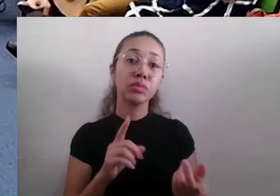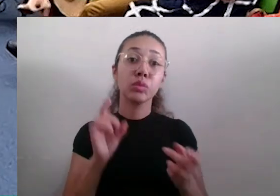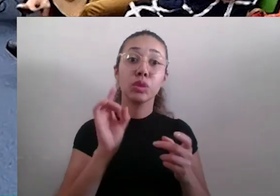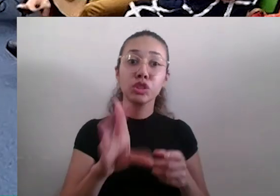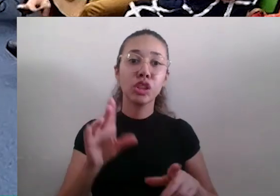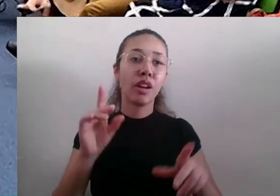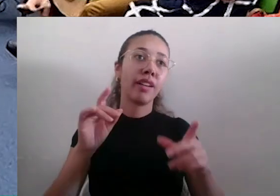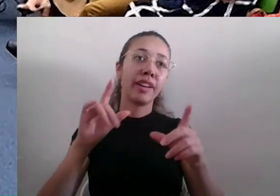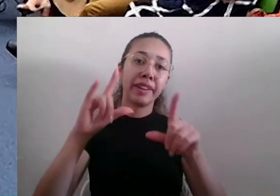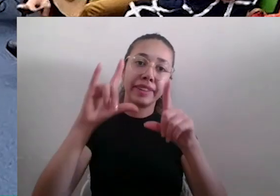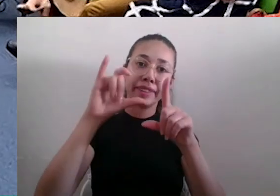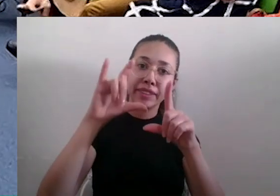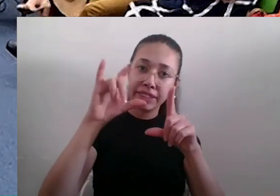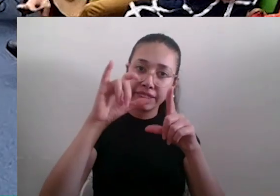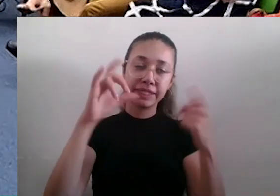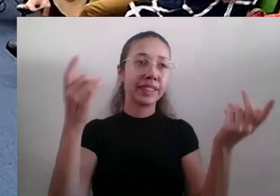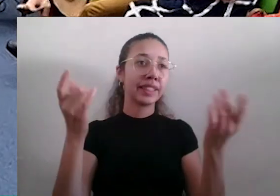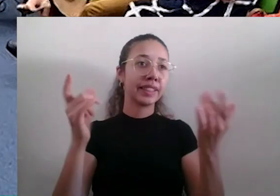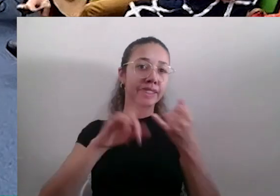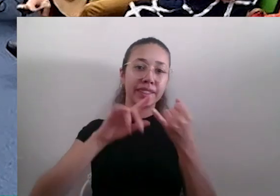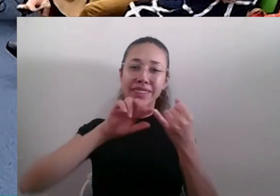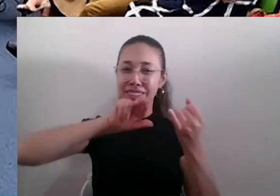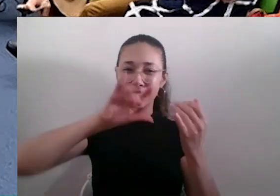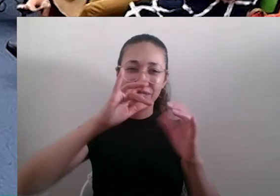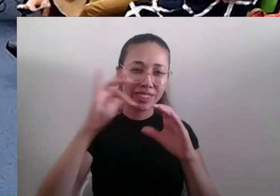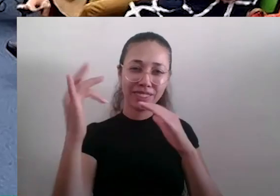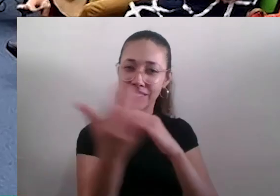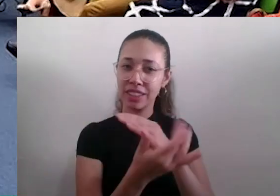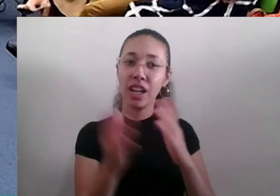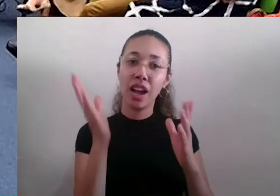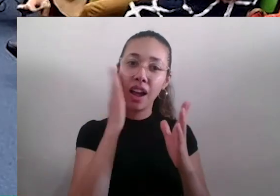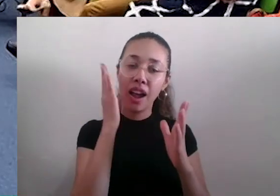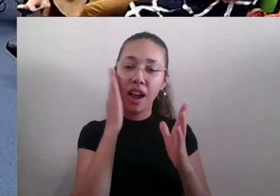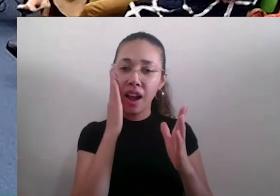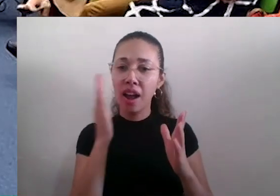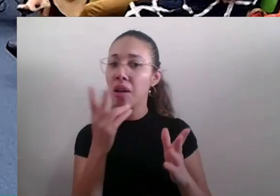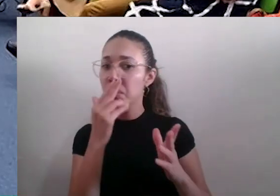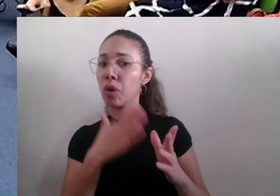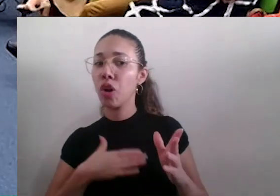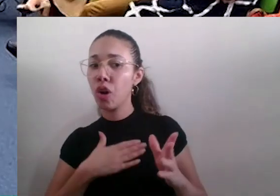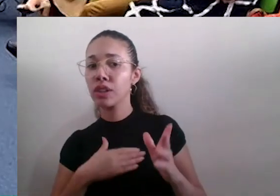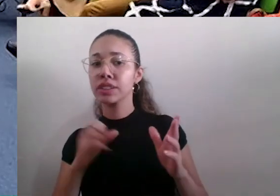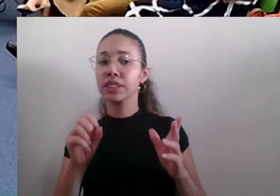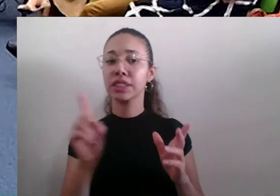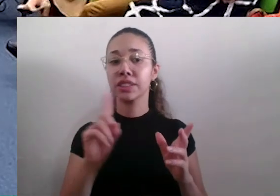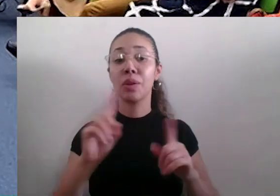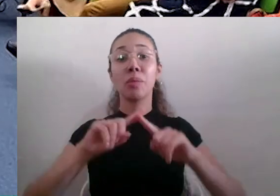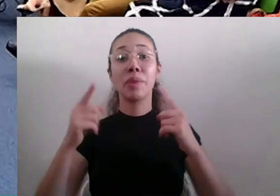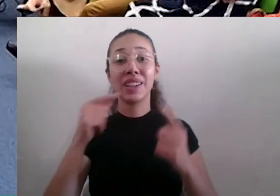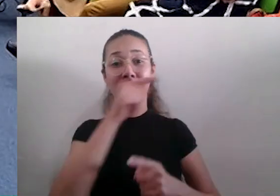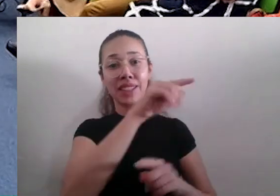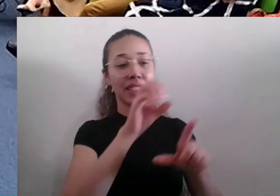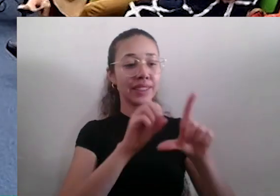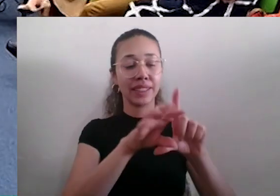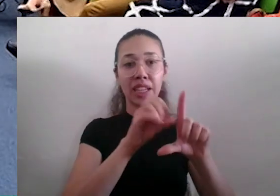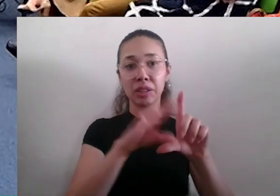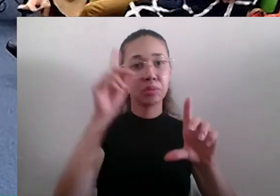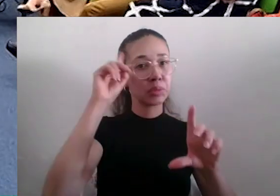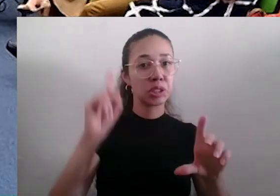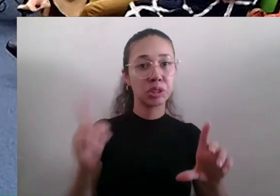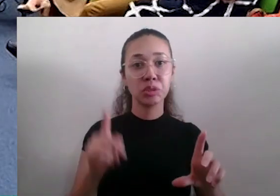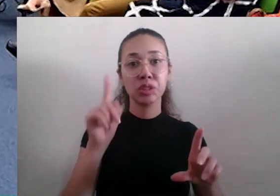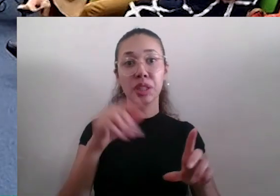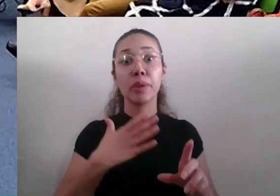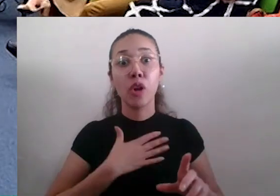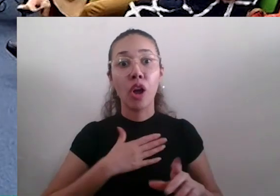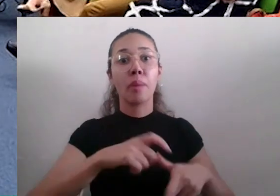social você consegue ter uma vaga ideia mas no no caso da da Globo a gente não sabe nada nada quem ouviu é homem é mulher que idade tem que